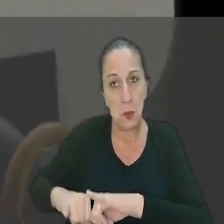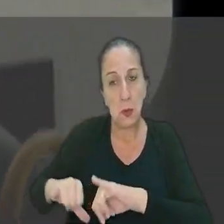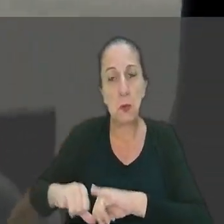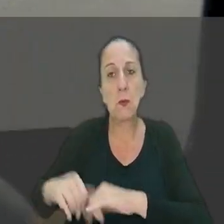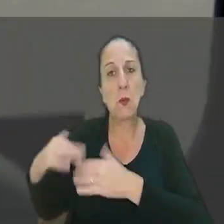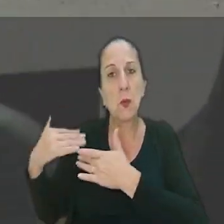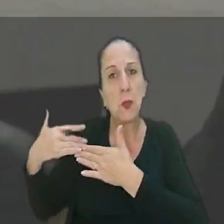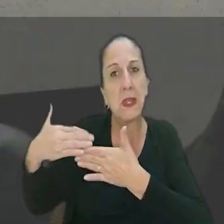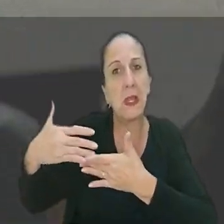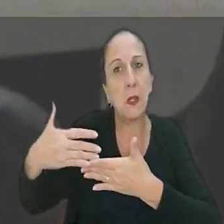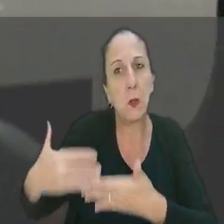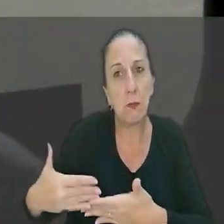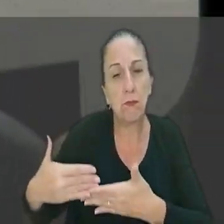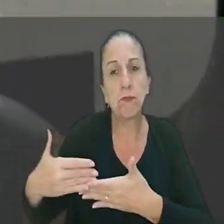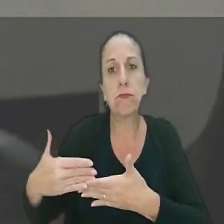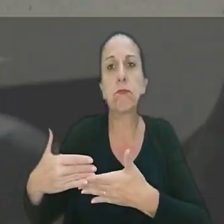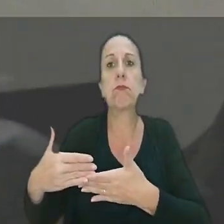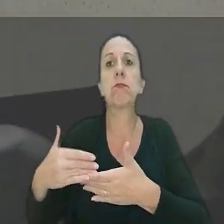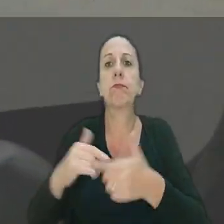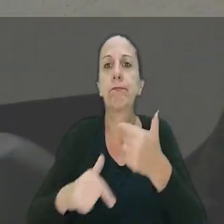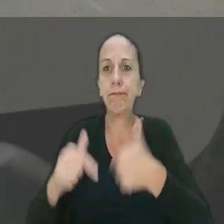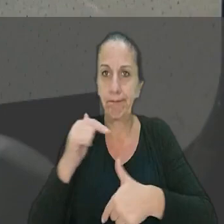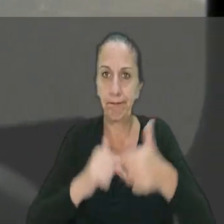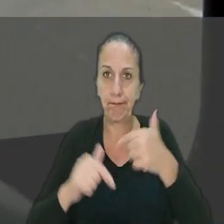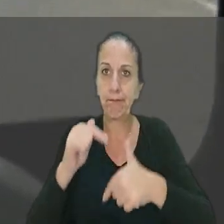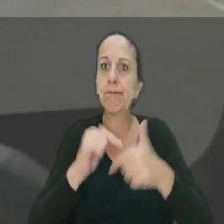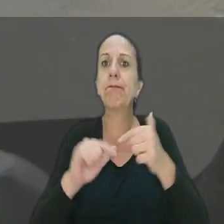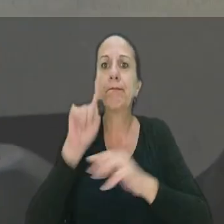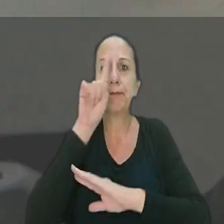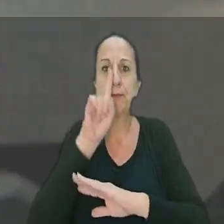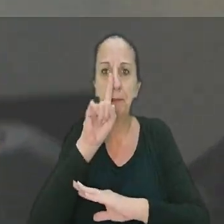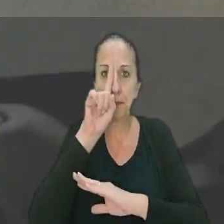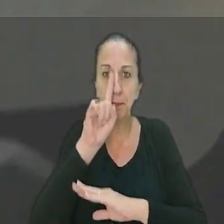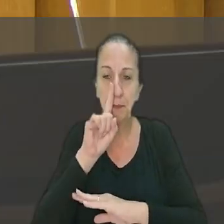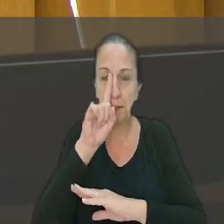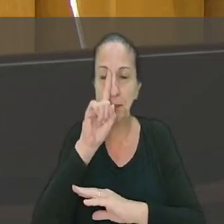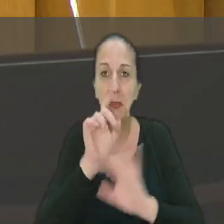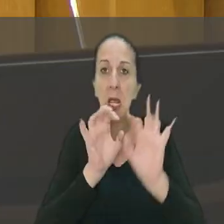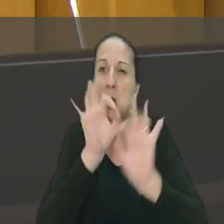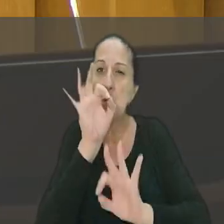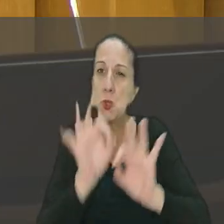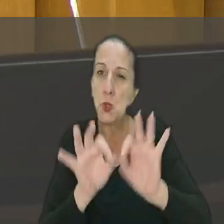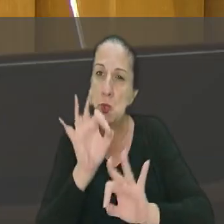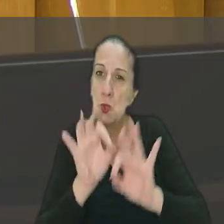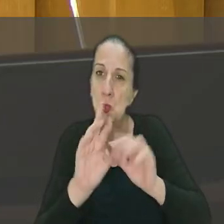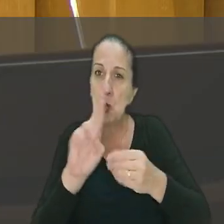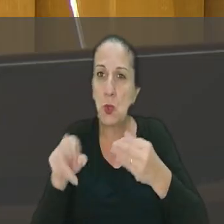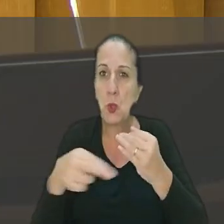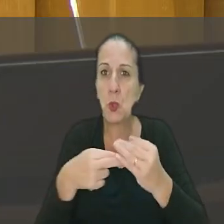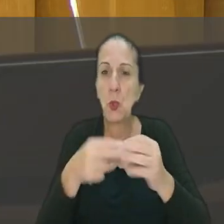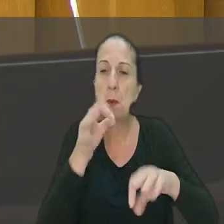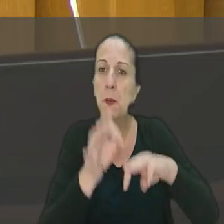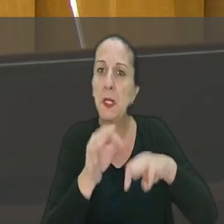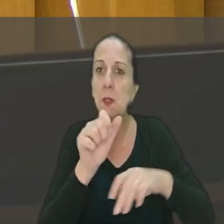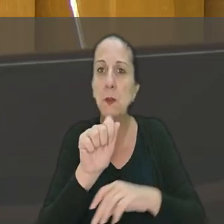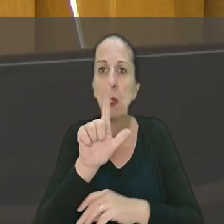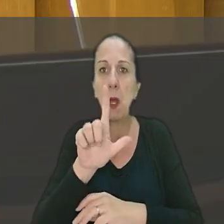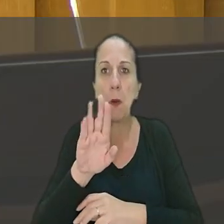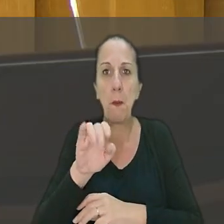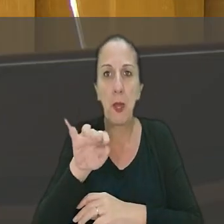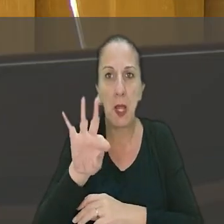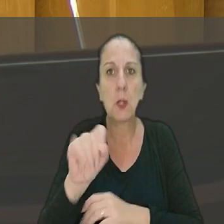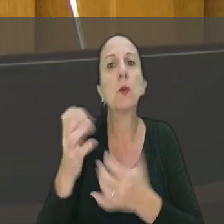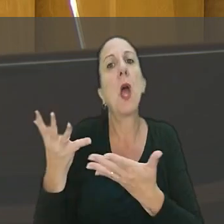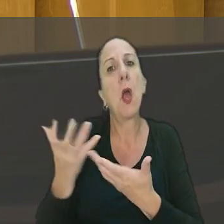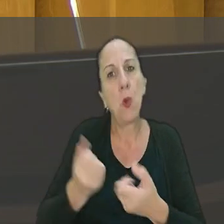sofridas foram decorrentes do exercício da atividade reconhecida como de risco. Ao julgar o recurso, o ministro Alberto